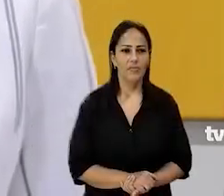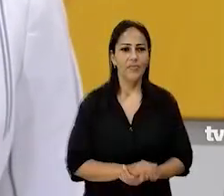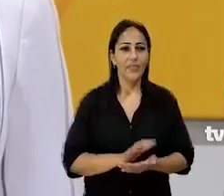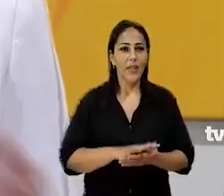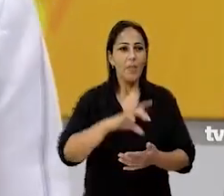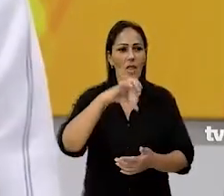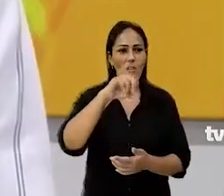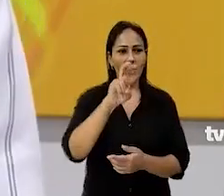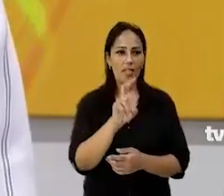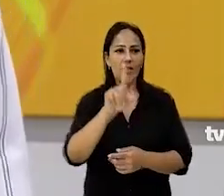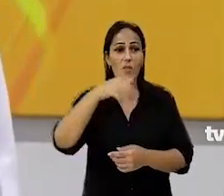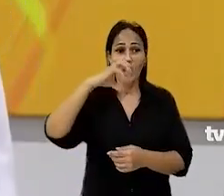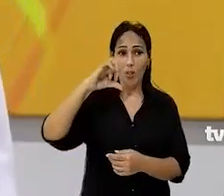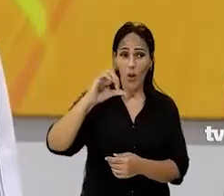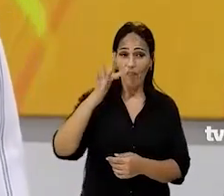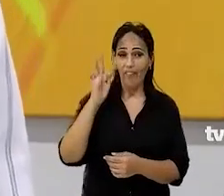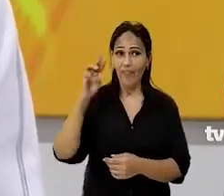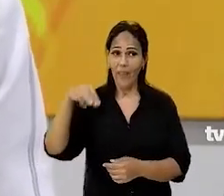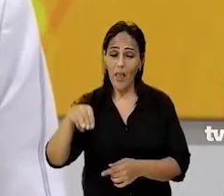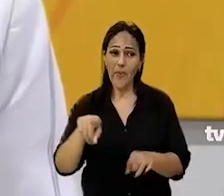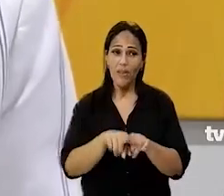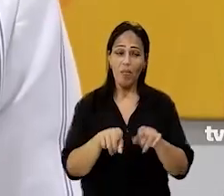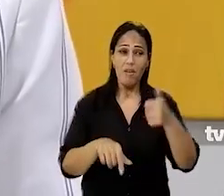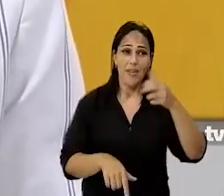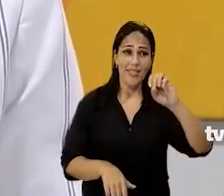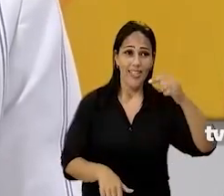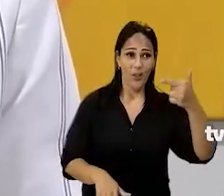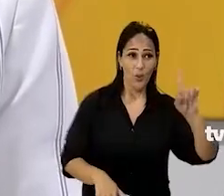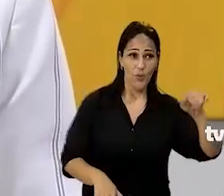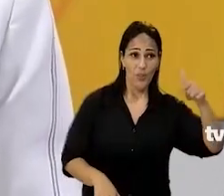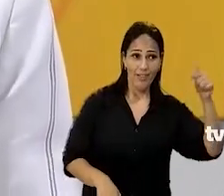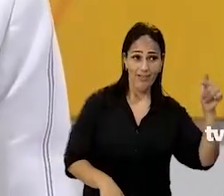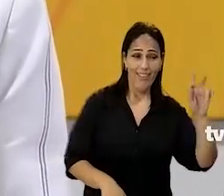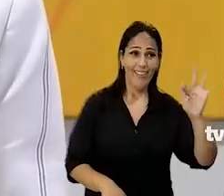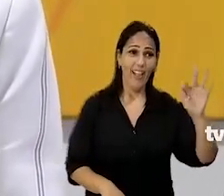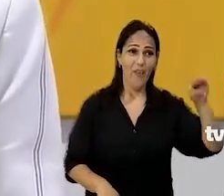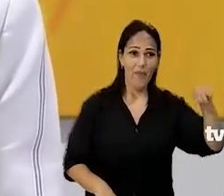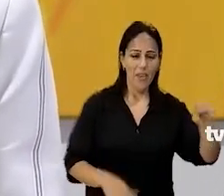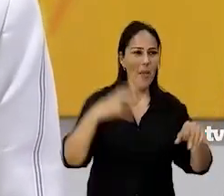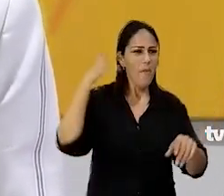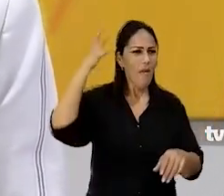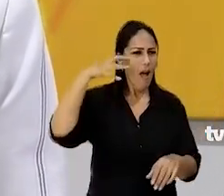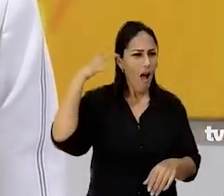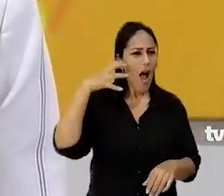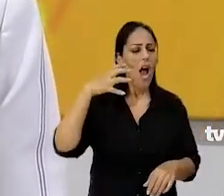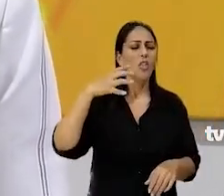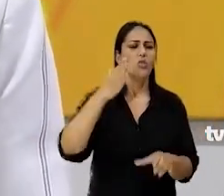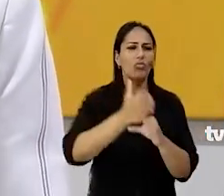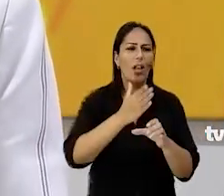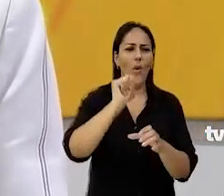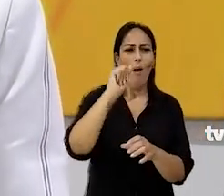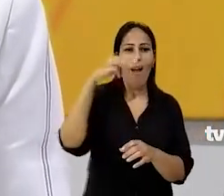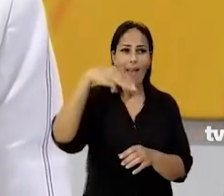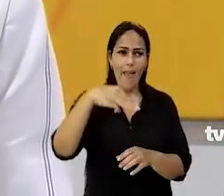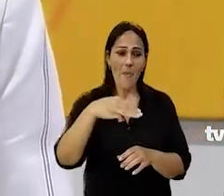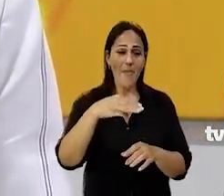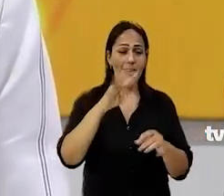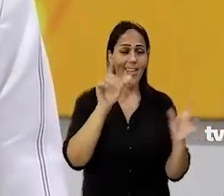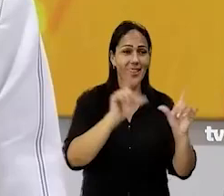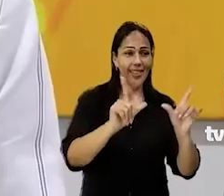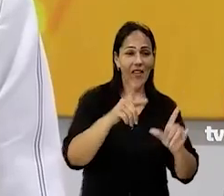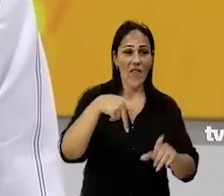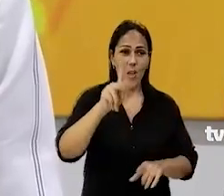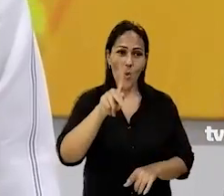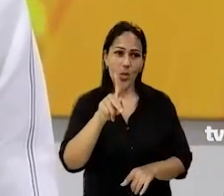pela 95,9 FM, pela 102,7 FM, Rádio Caicó AM, TV Kurtição do